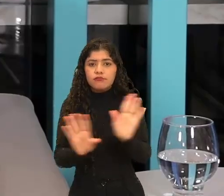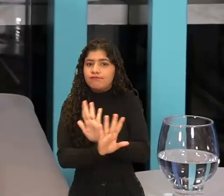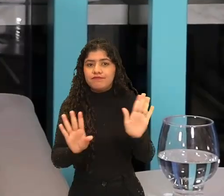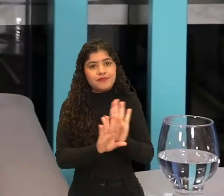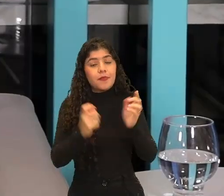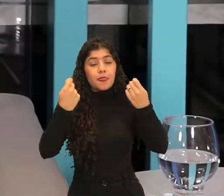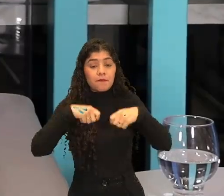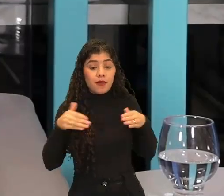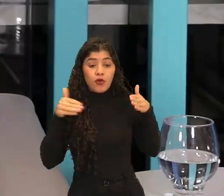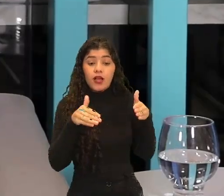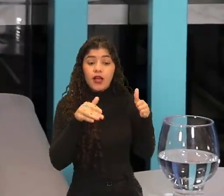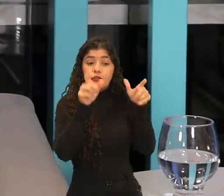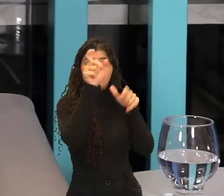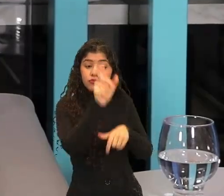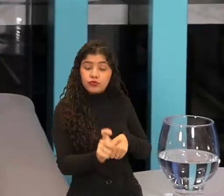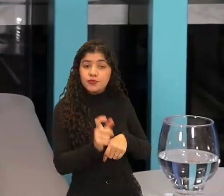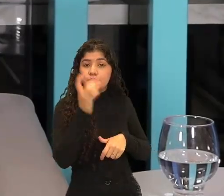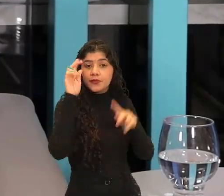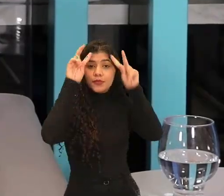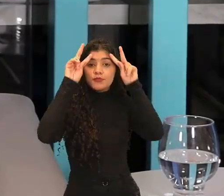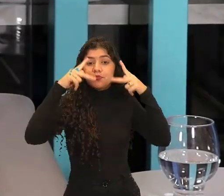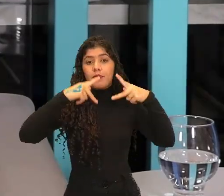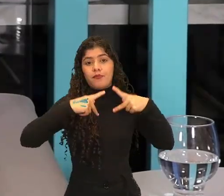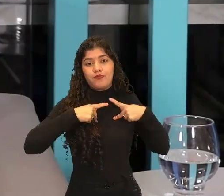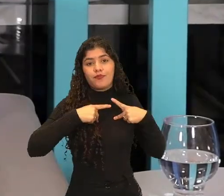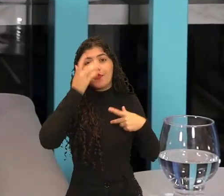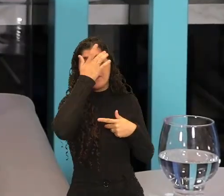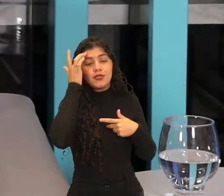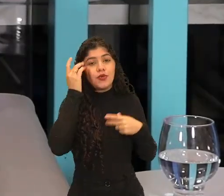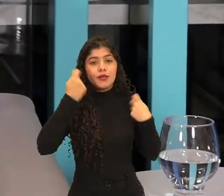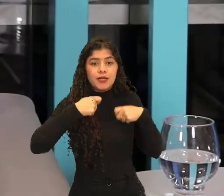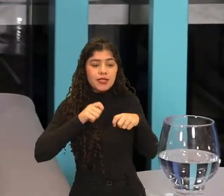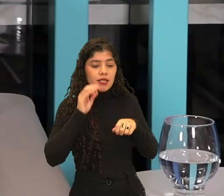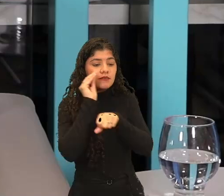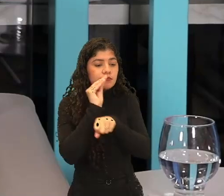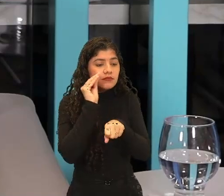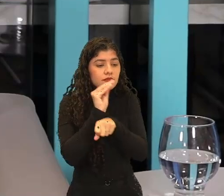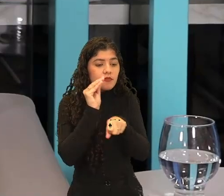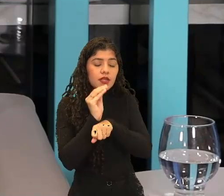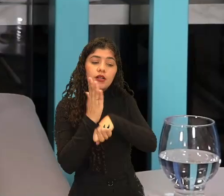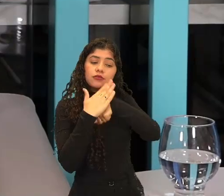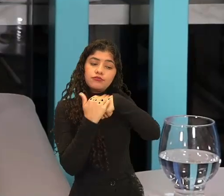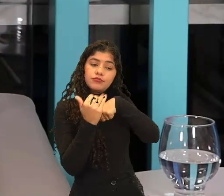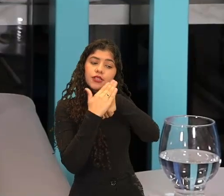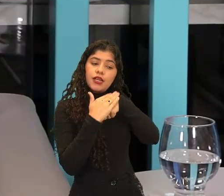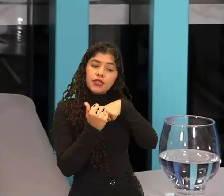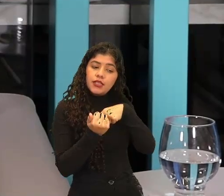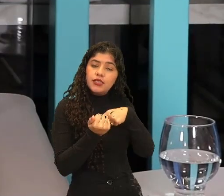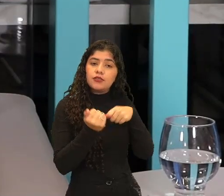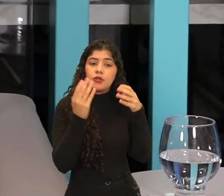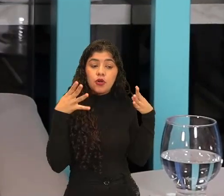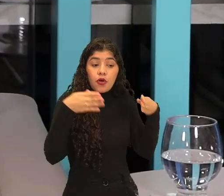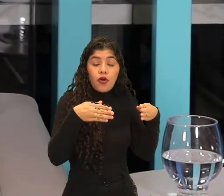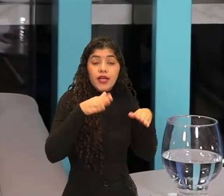no transtorno. Claro que é uma especificidade, que precisa de um cuidado, precisa de um olhar atento, né? Precisa de uma escuta. Mas